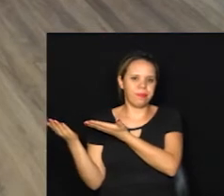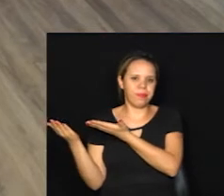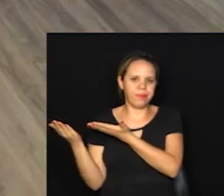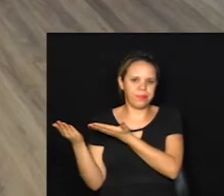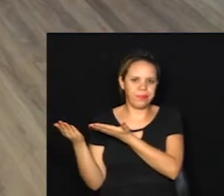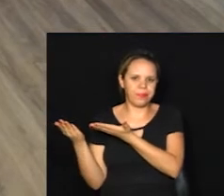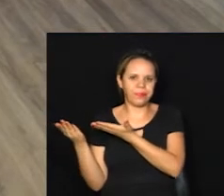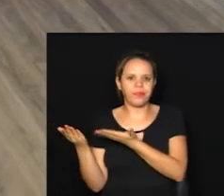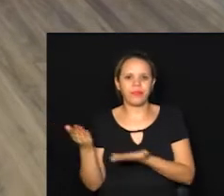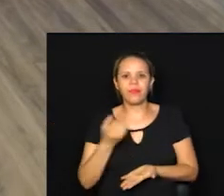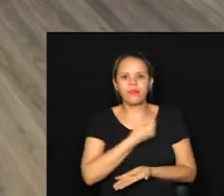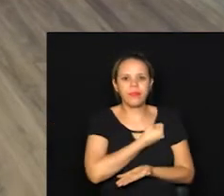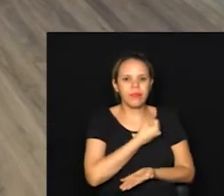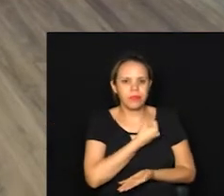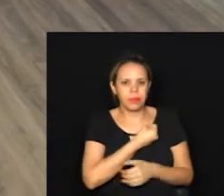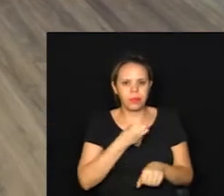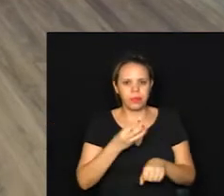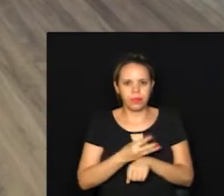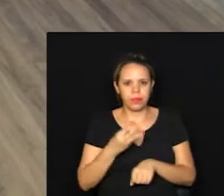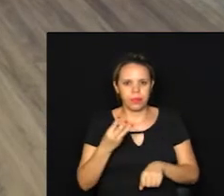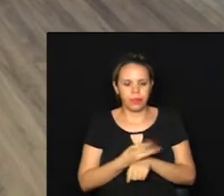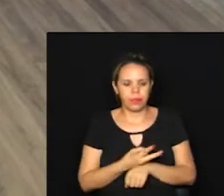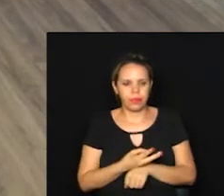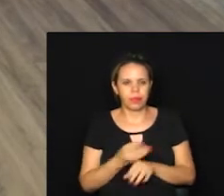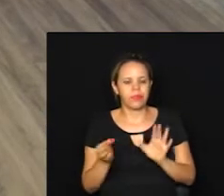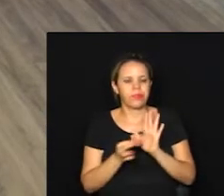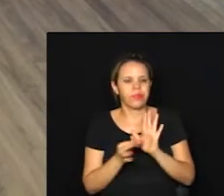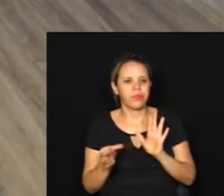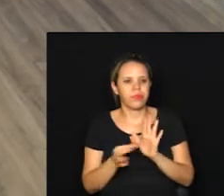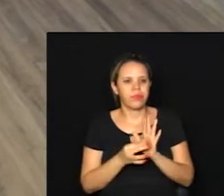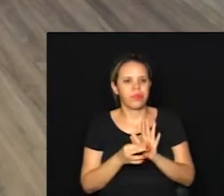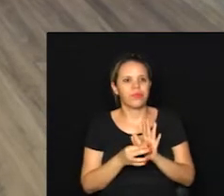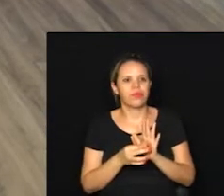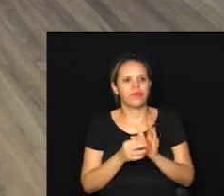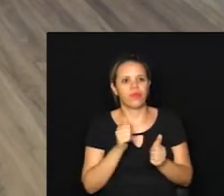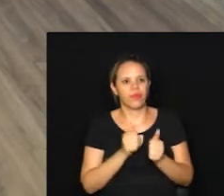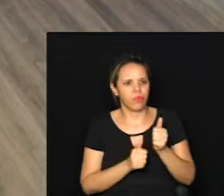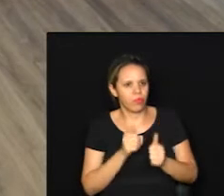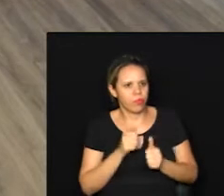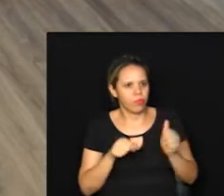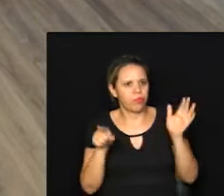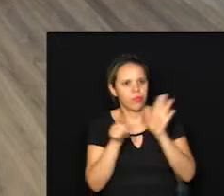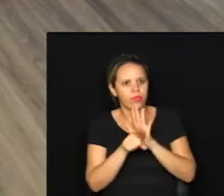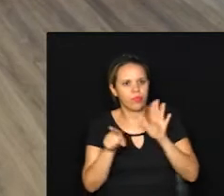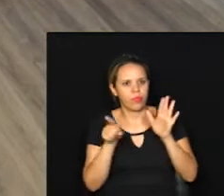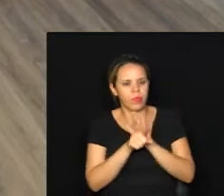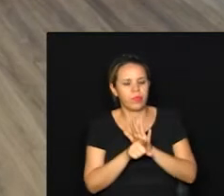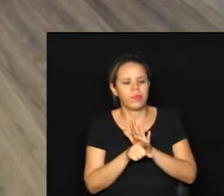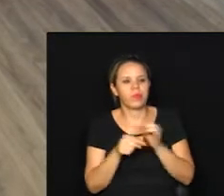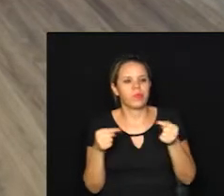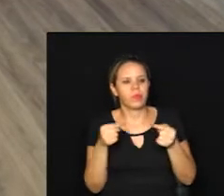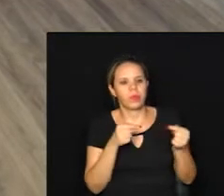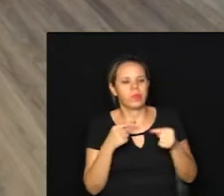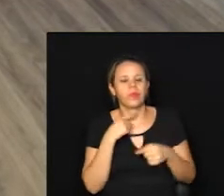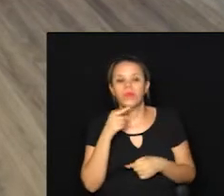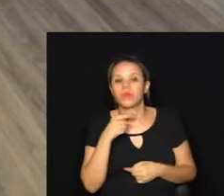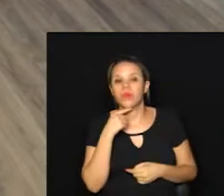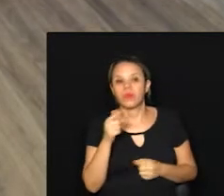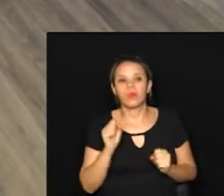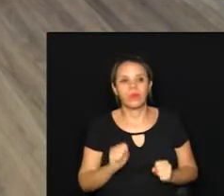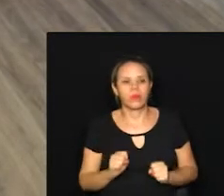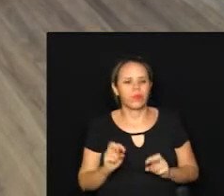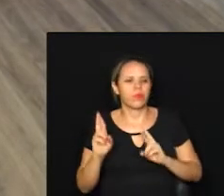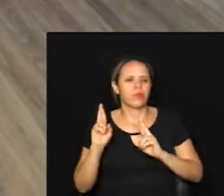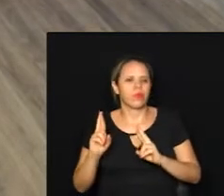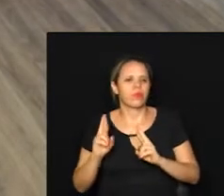978293776 é o número do nosso WhatsApp. Quer dar algum palpite para o jogo? Quer fazer alguma pergunta sobre esse clássico? Tem alguma dúvida? Torce para a